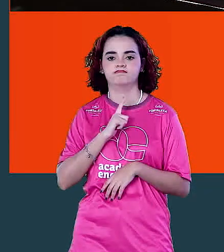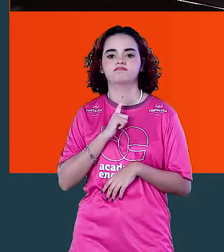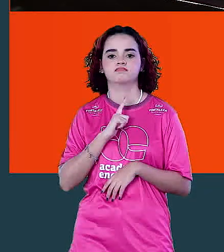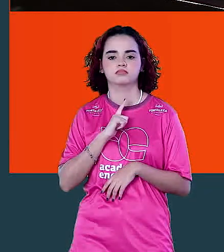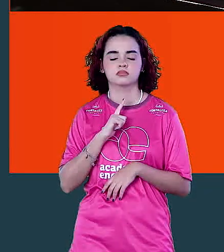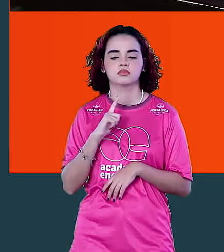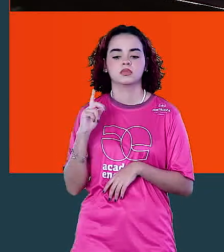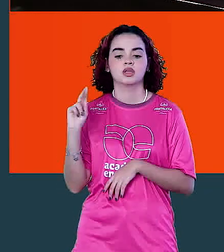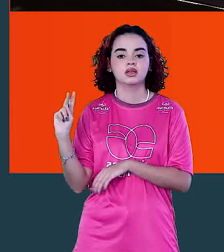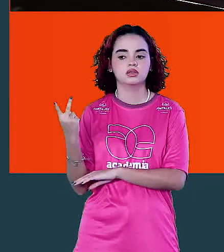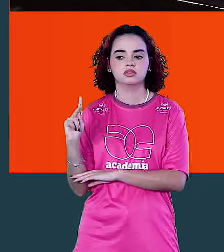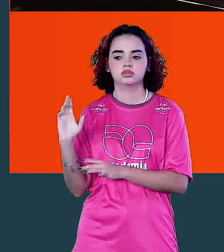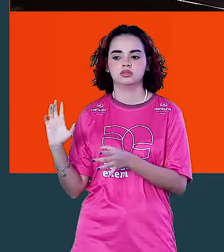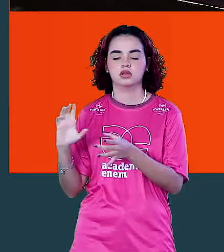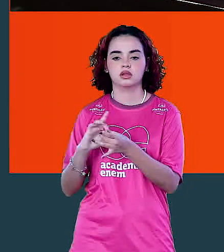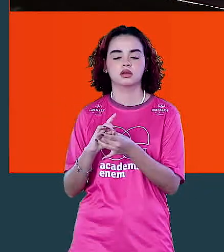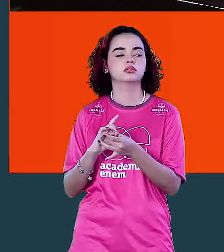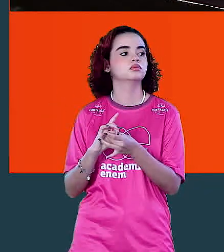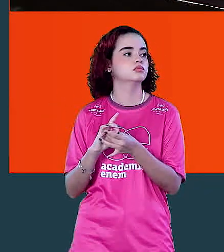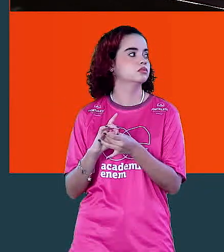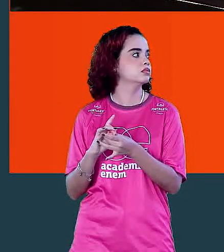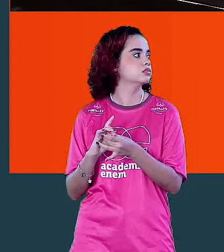Hidrogênio está ligado com quem?